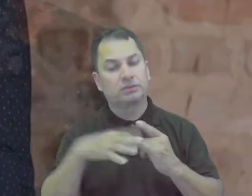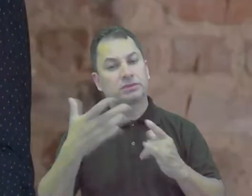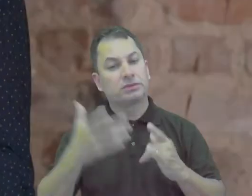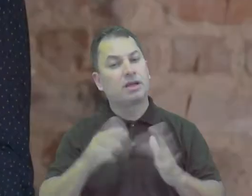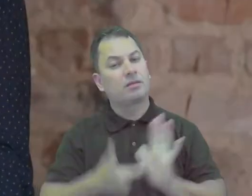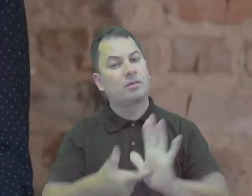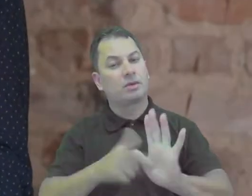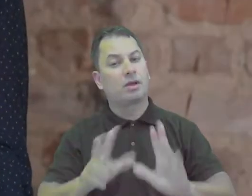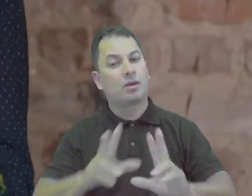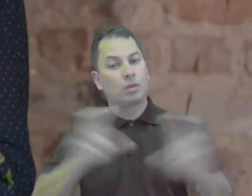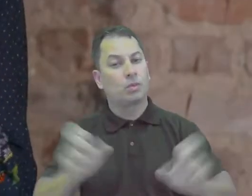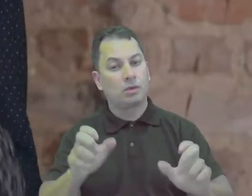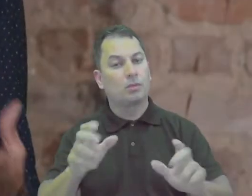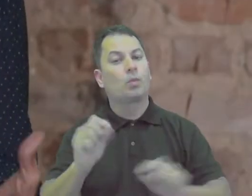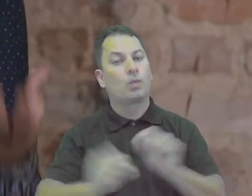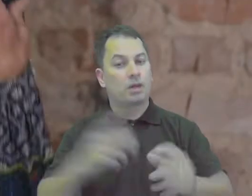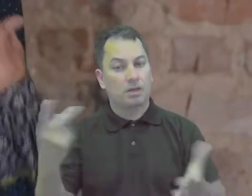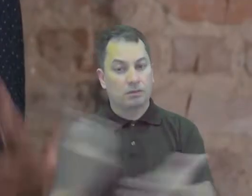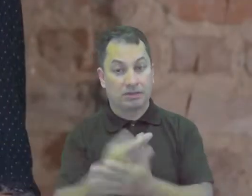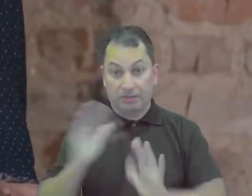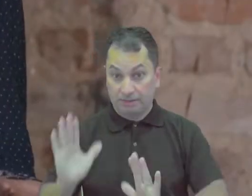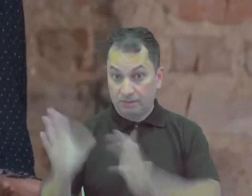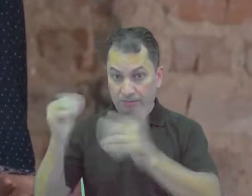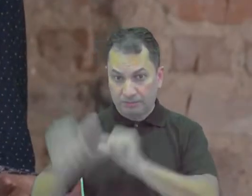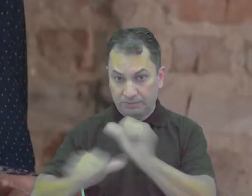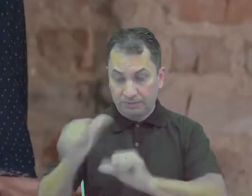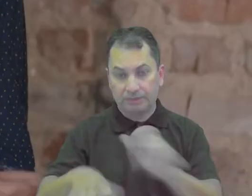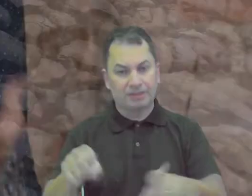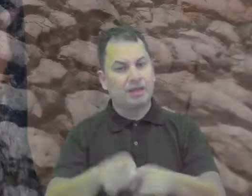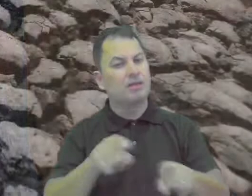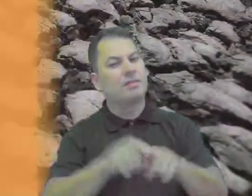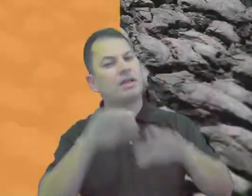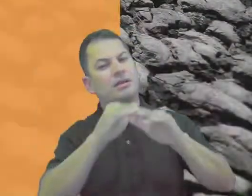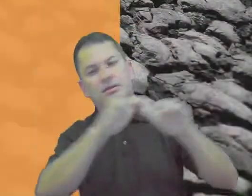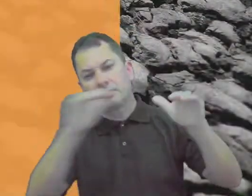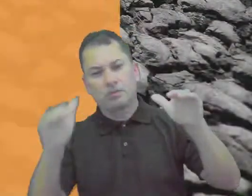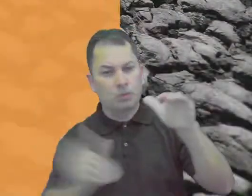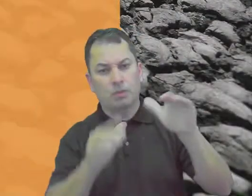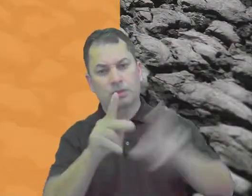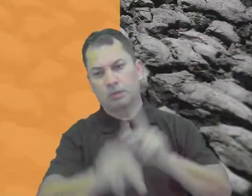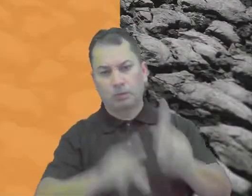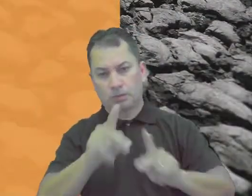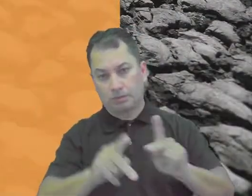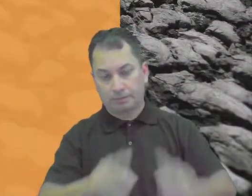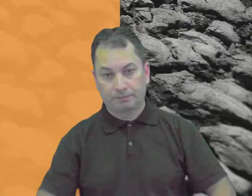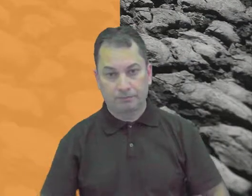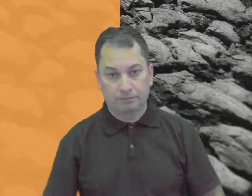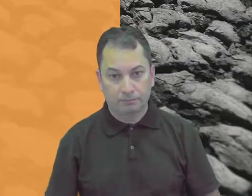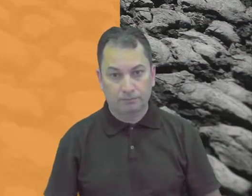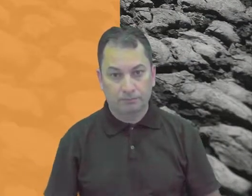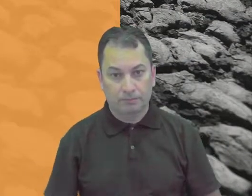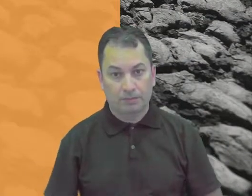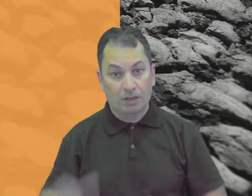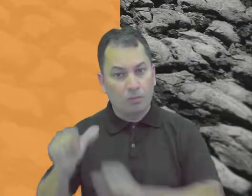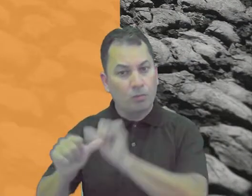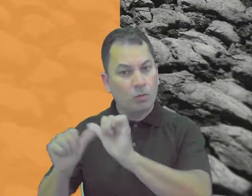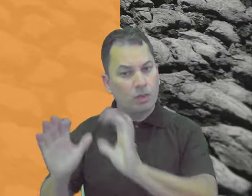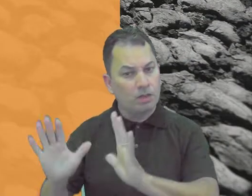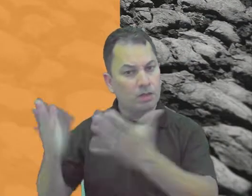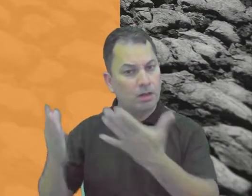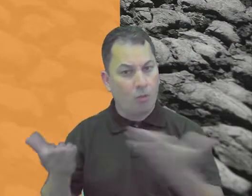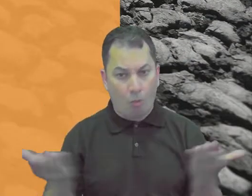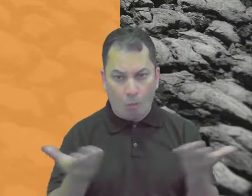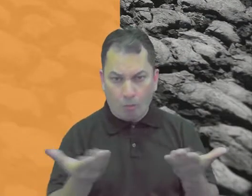saúde e as desigualdades em diferentes grupos populacionais. Mudanças climáticas. Na aula de hoje,